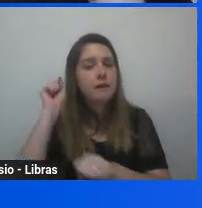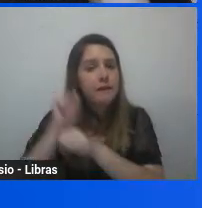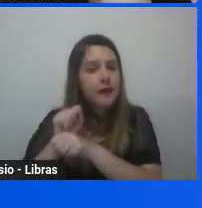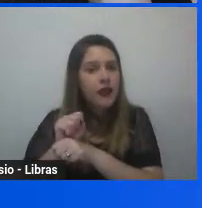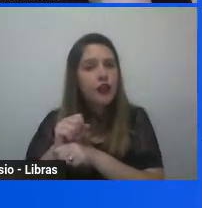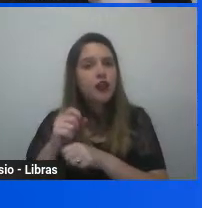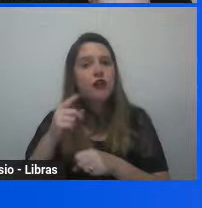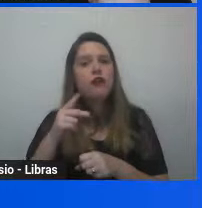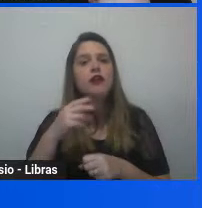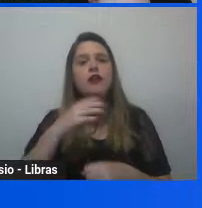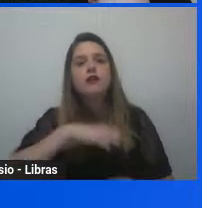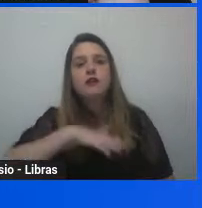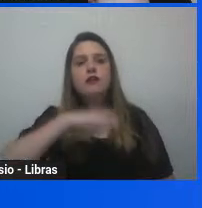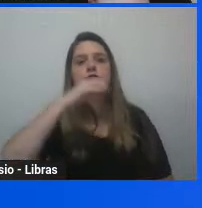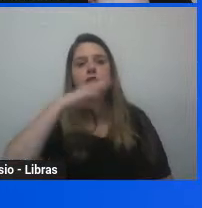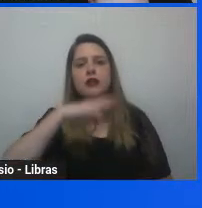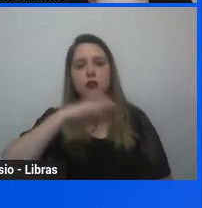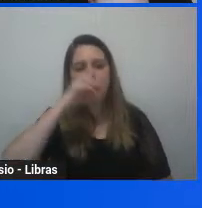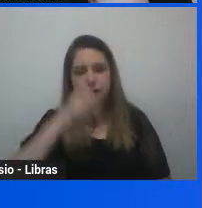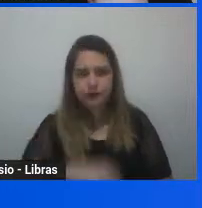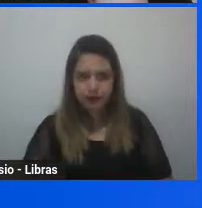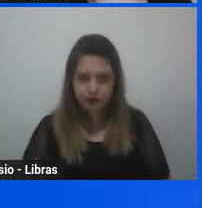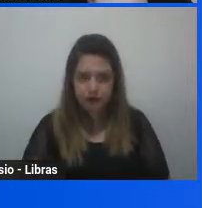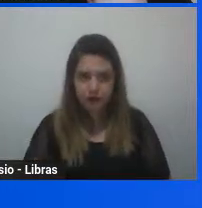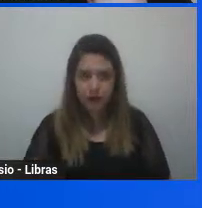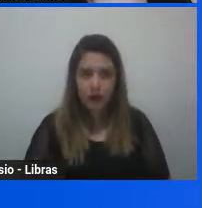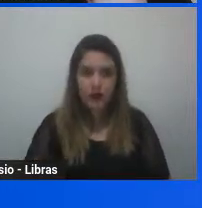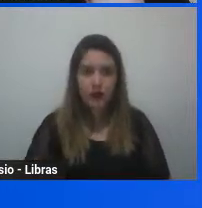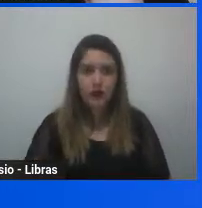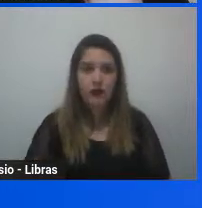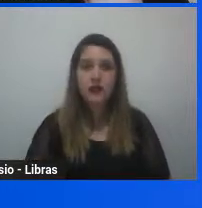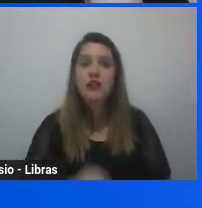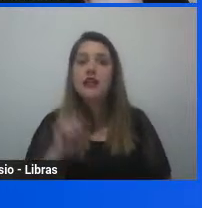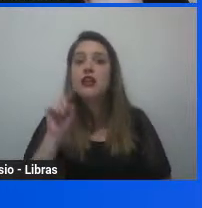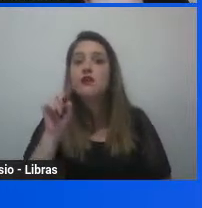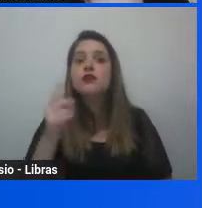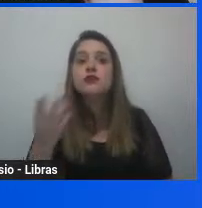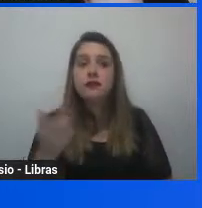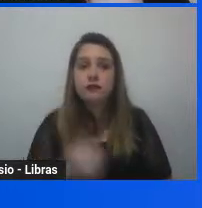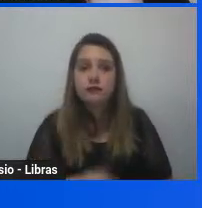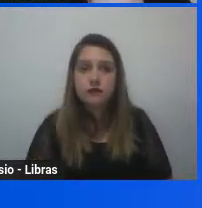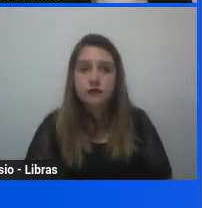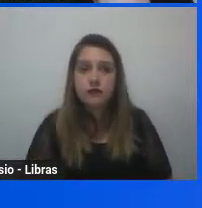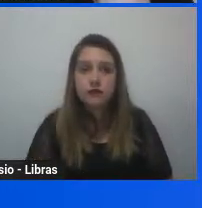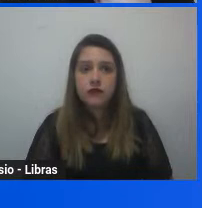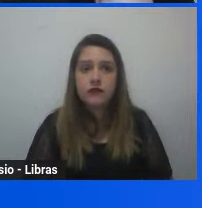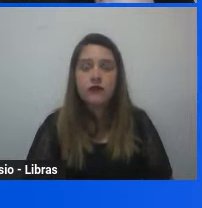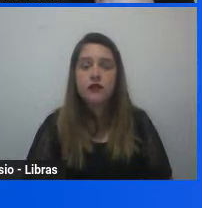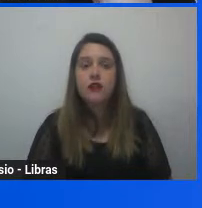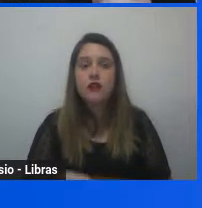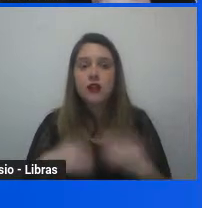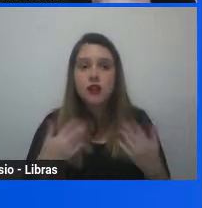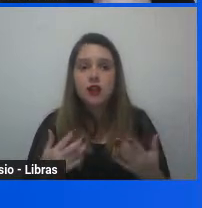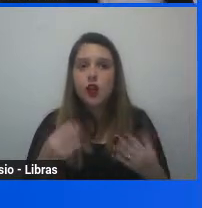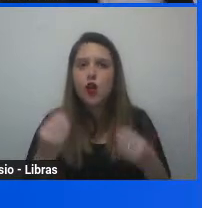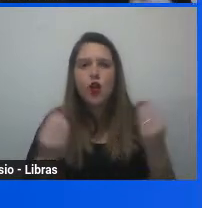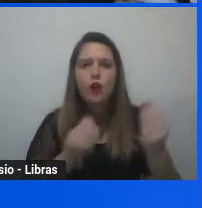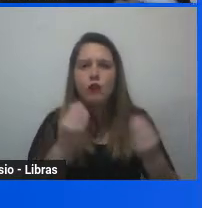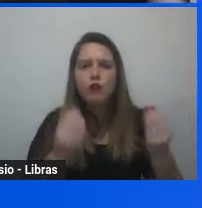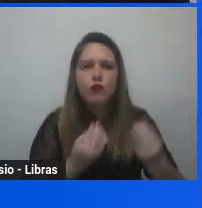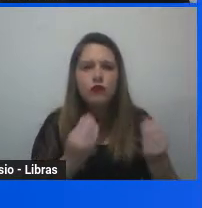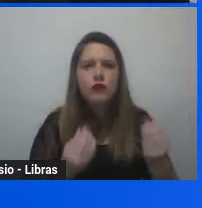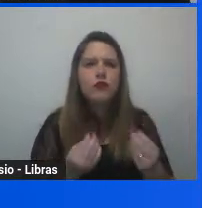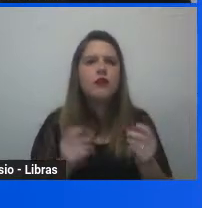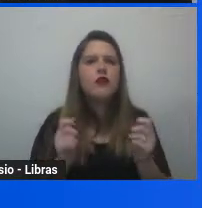vias aéreas. E você? Sabe o que fazer? A primeira coisa é falar